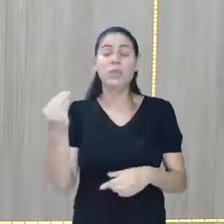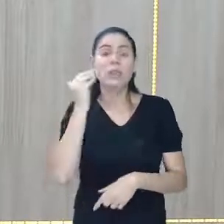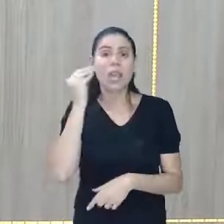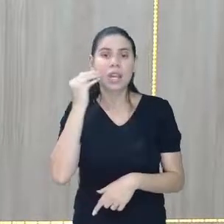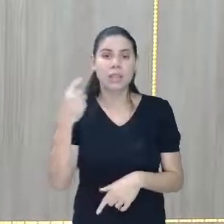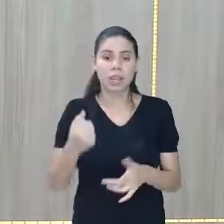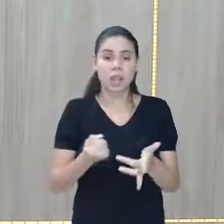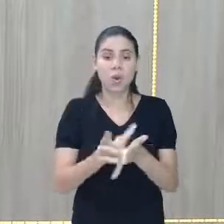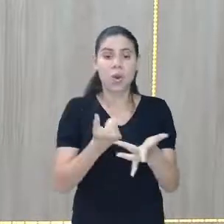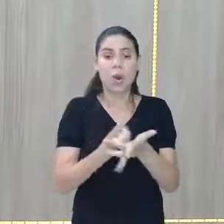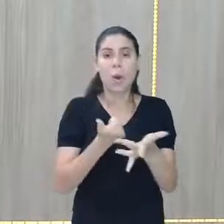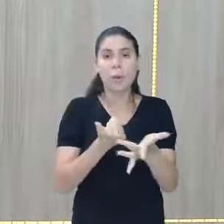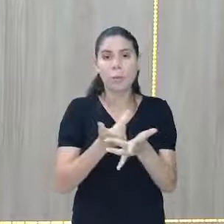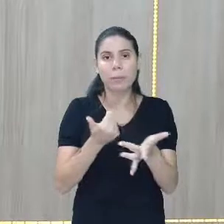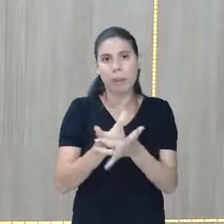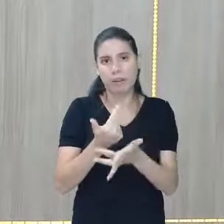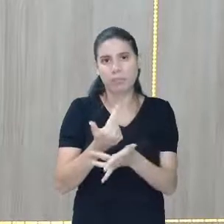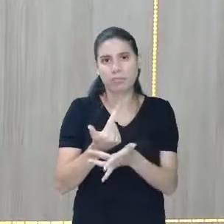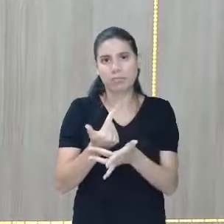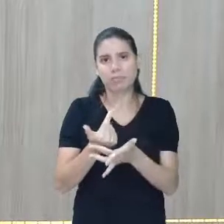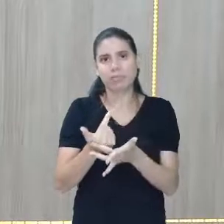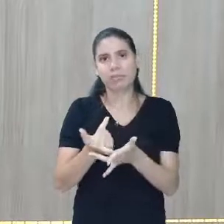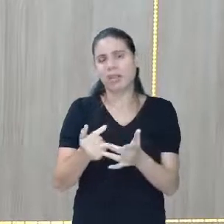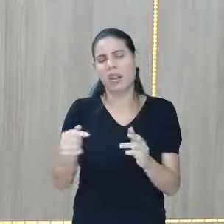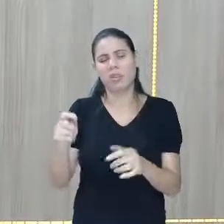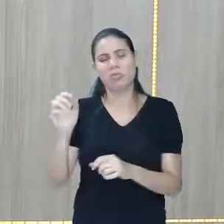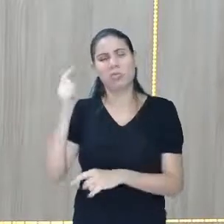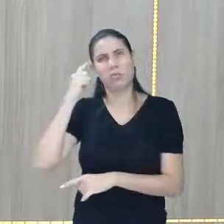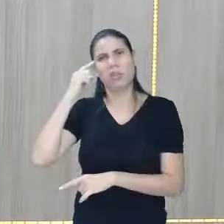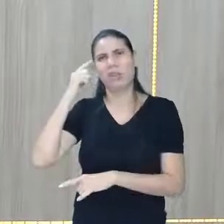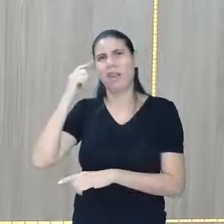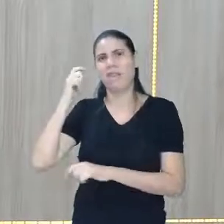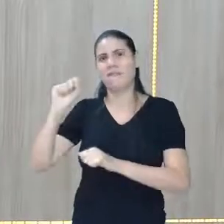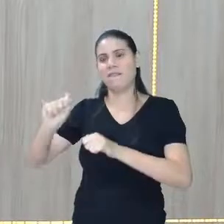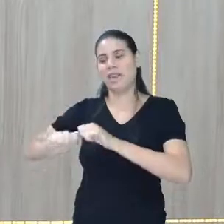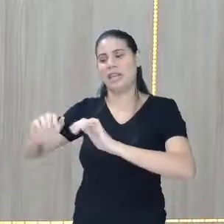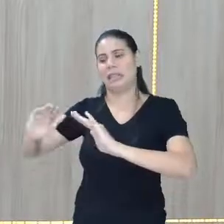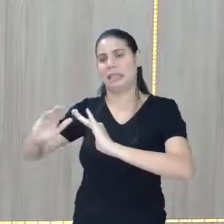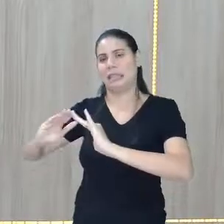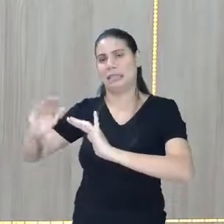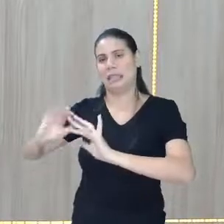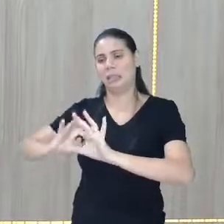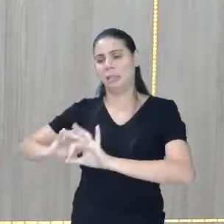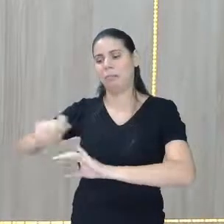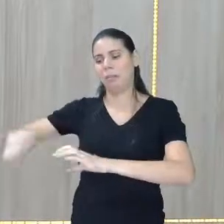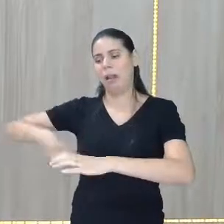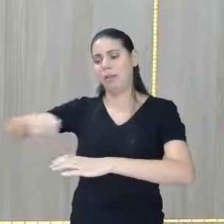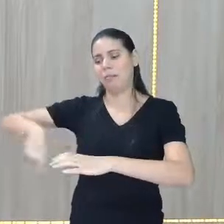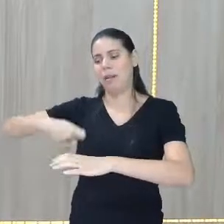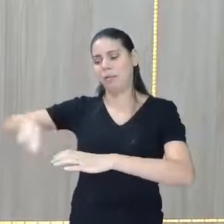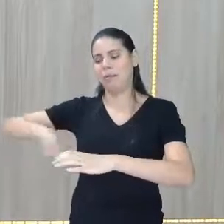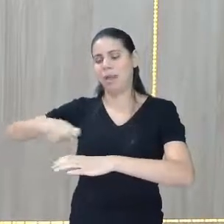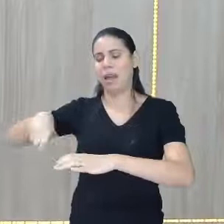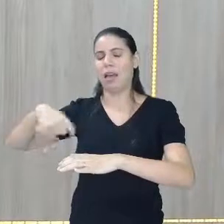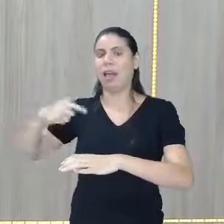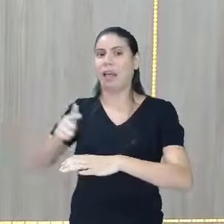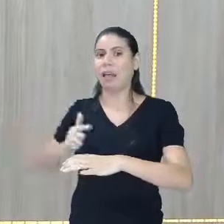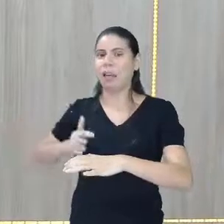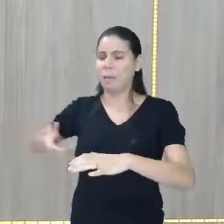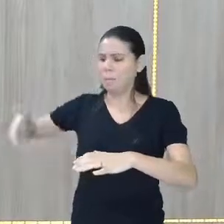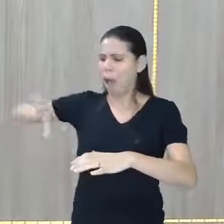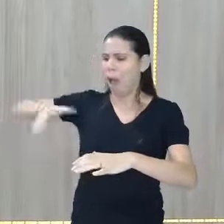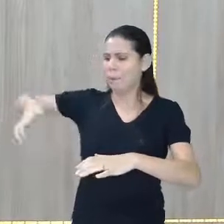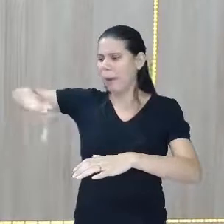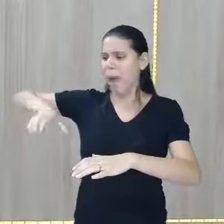do Subway, mas muito caro e não é a mesma coisa, fui fazer em casa. Quando fazer em casa, o cookie leva não sei quanto de açúcar, dois